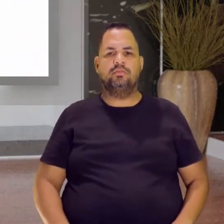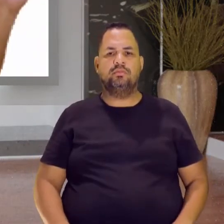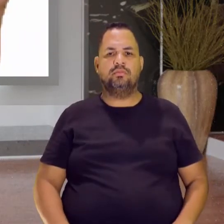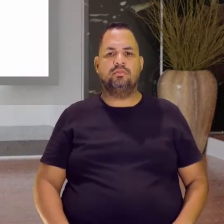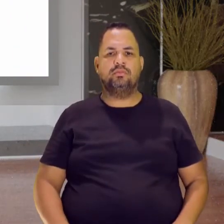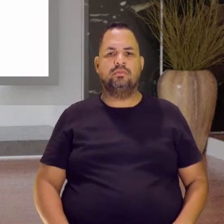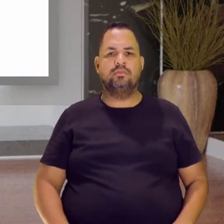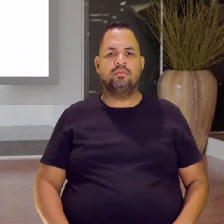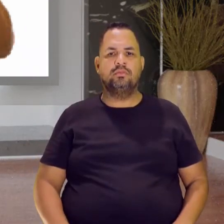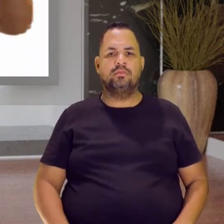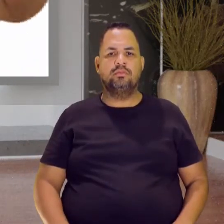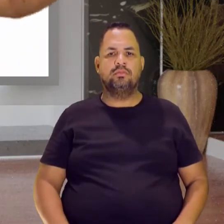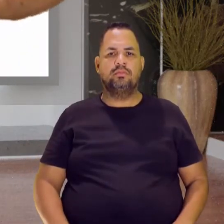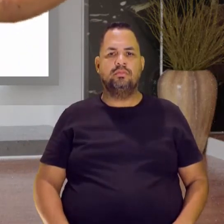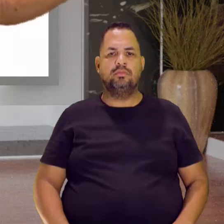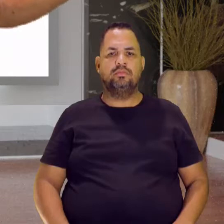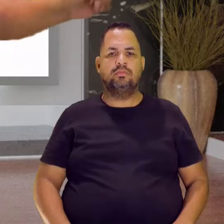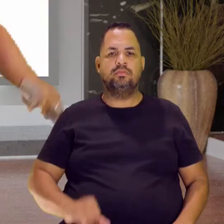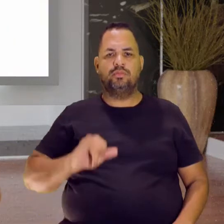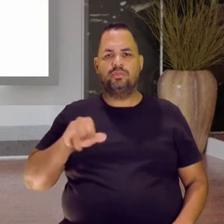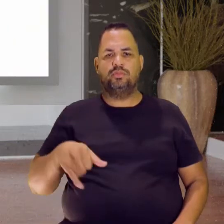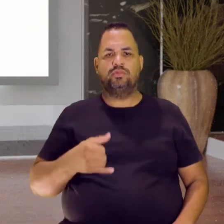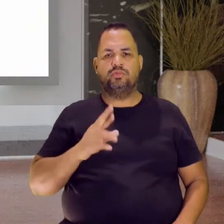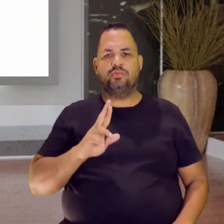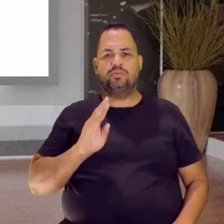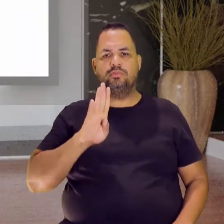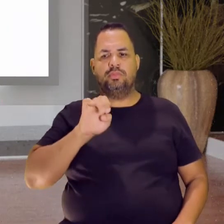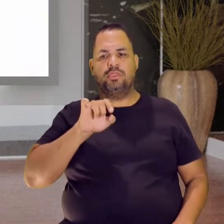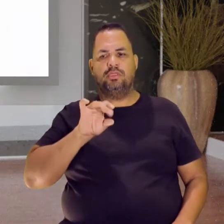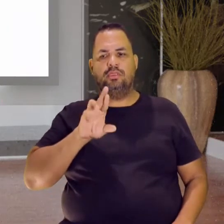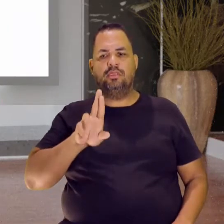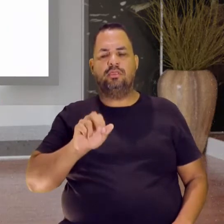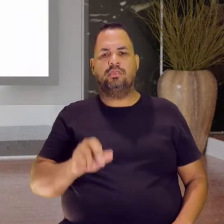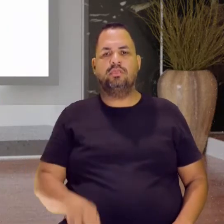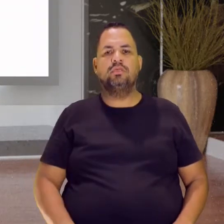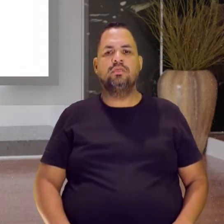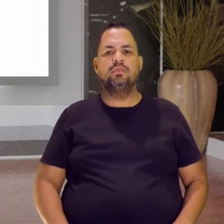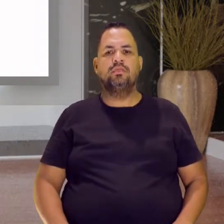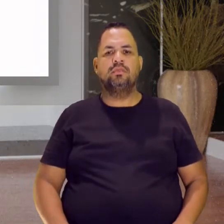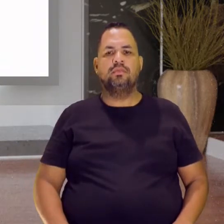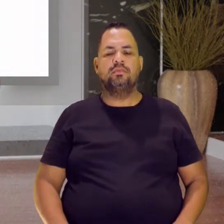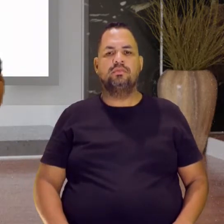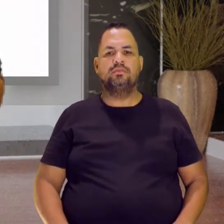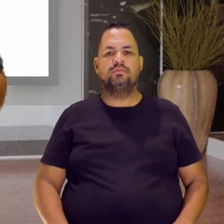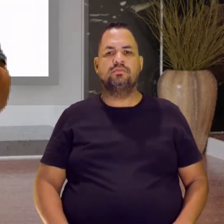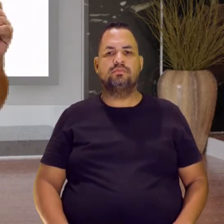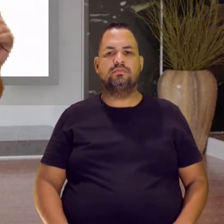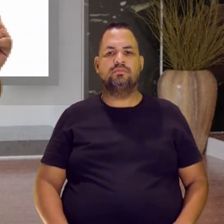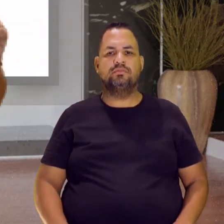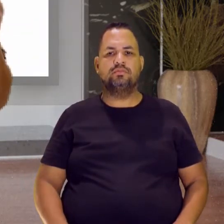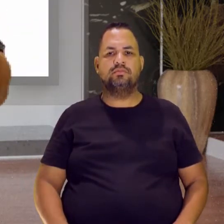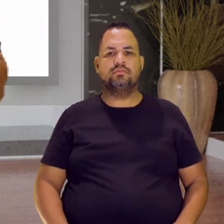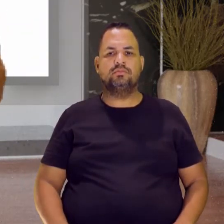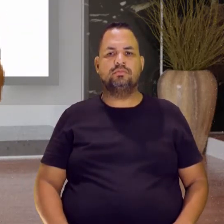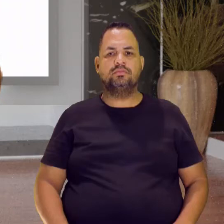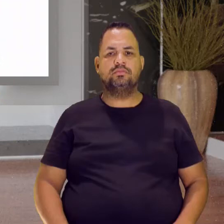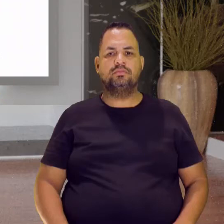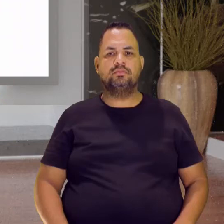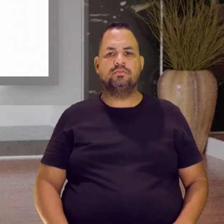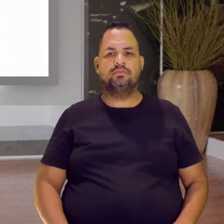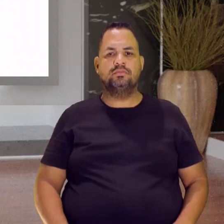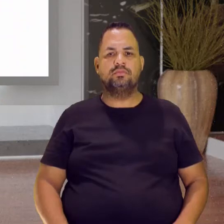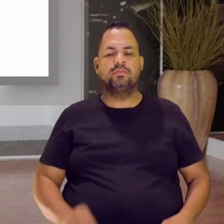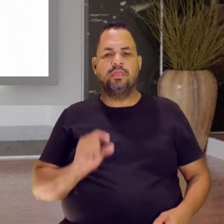e aí vai, né? Junior's Bar. O Junior's Bar é coisa de americanos, é um